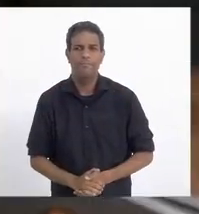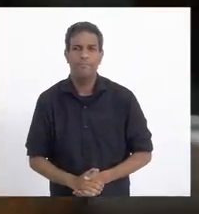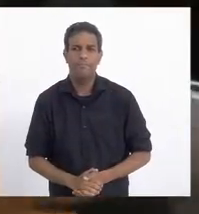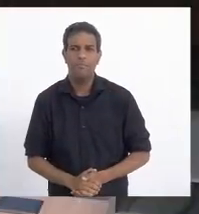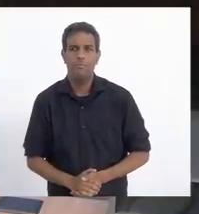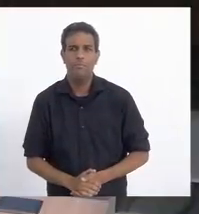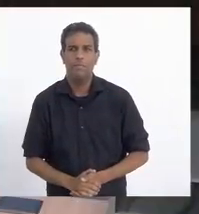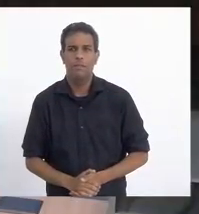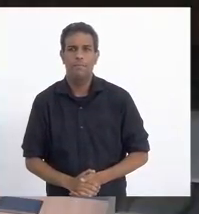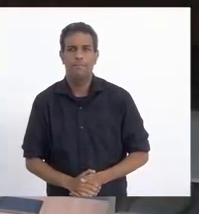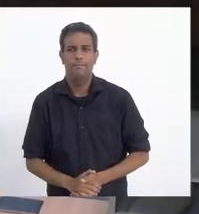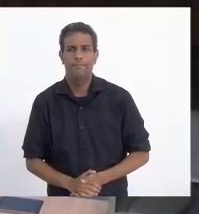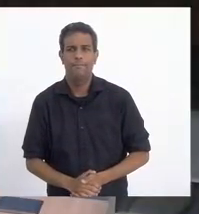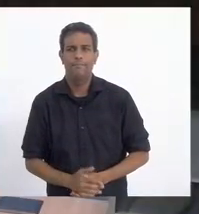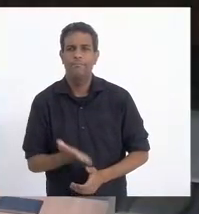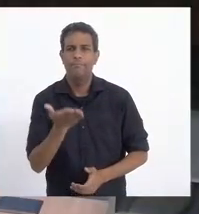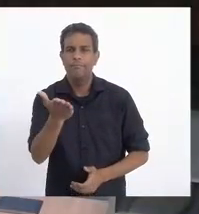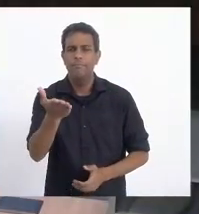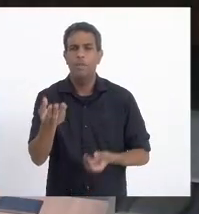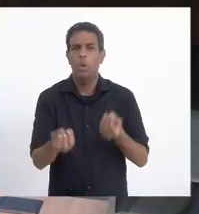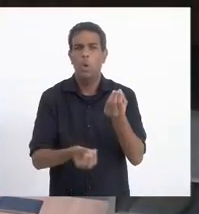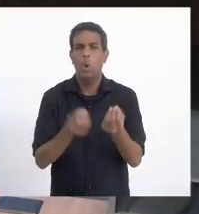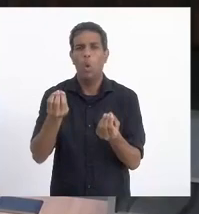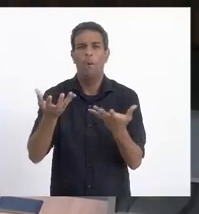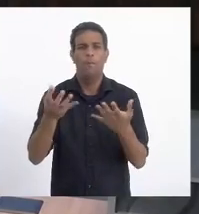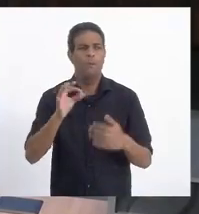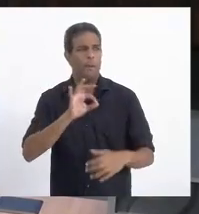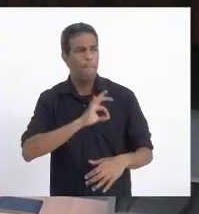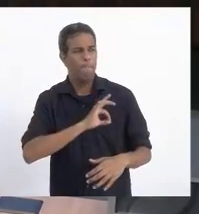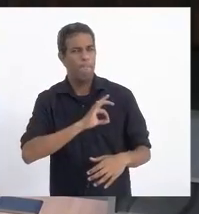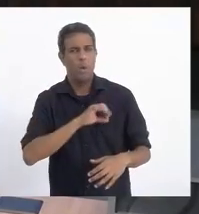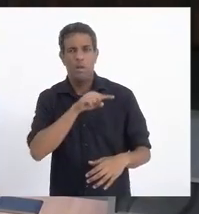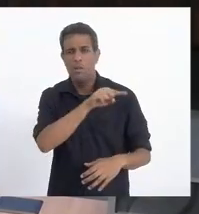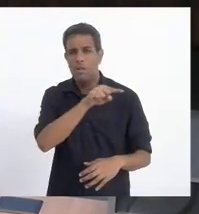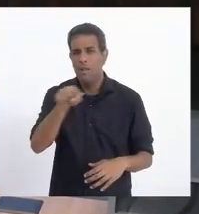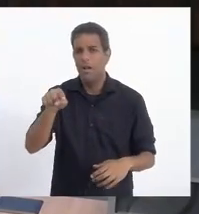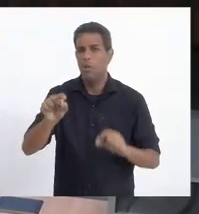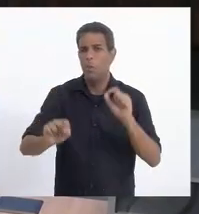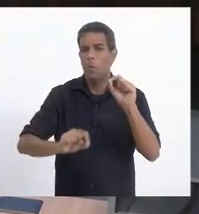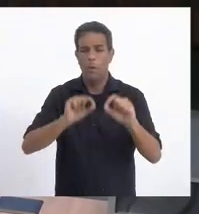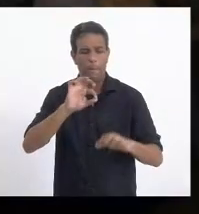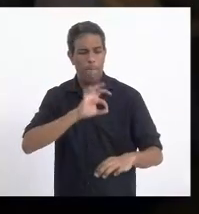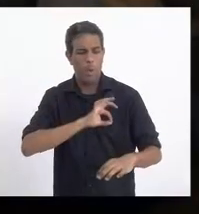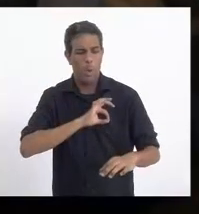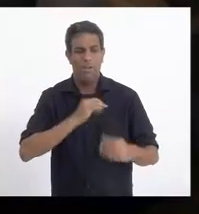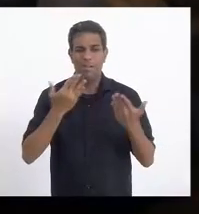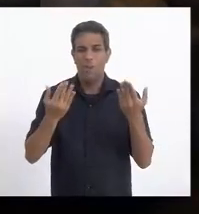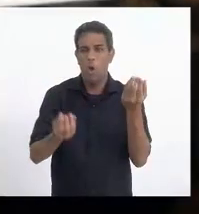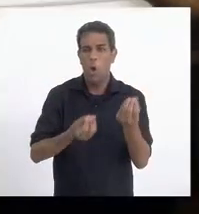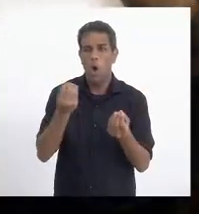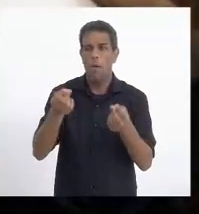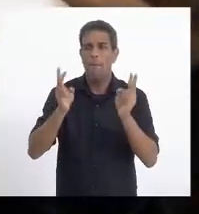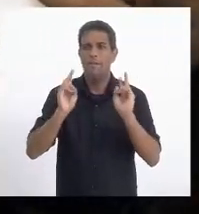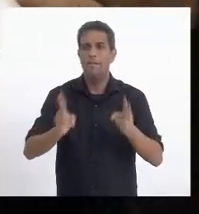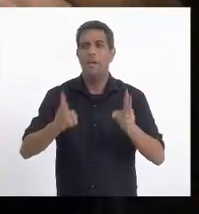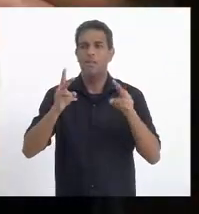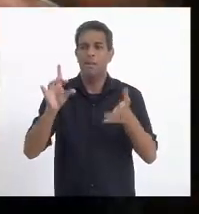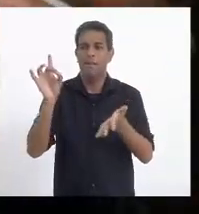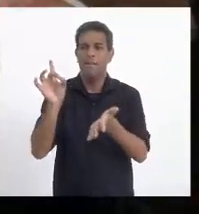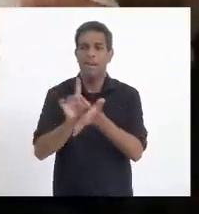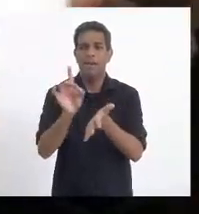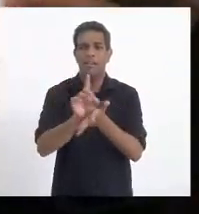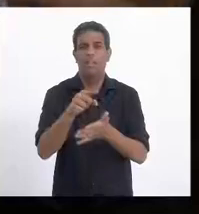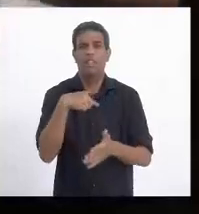ela que eu vou mostrar aqui olha como nós policiais pode voltar aqui como nosso policiais ficam normalmente essa